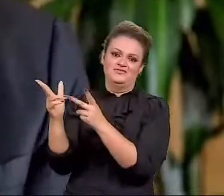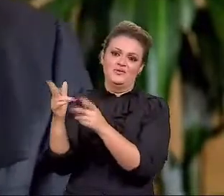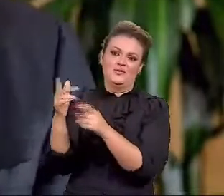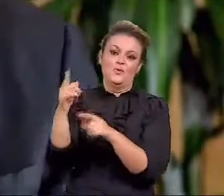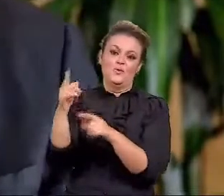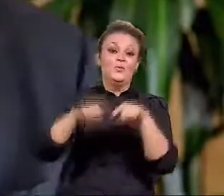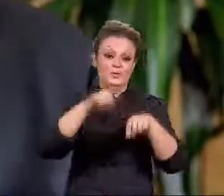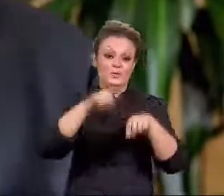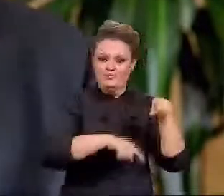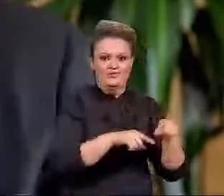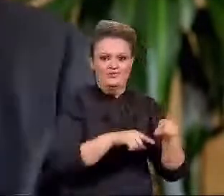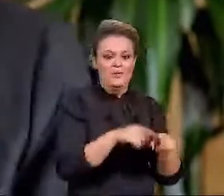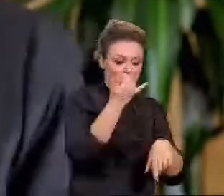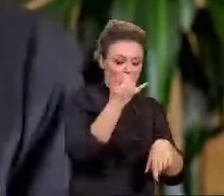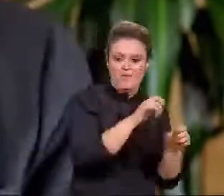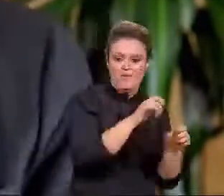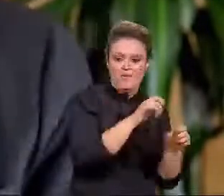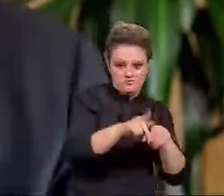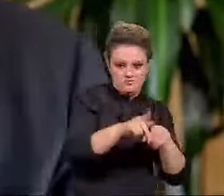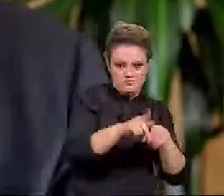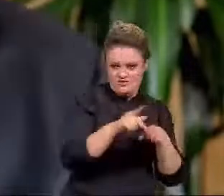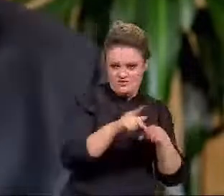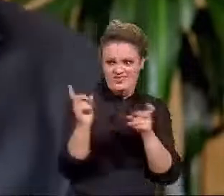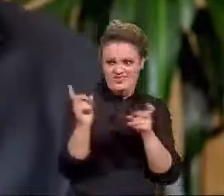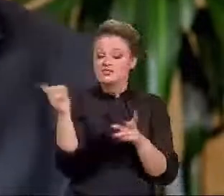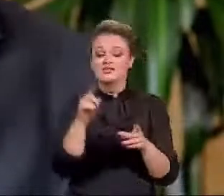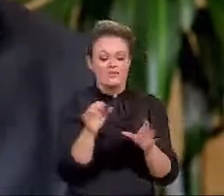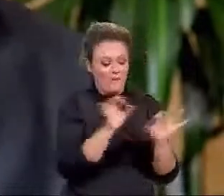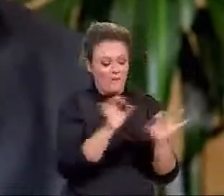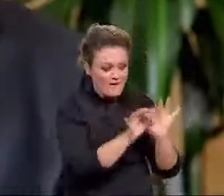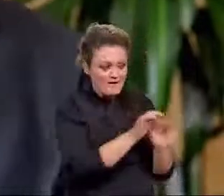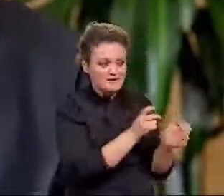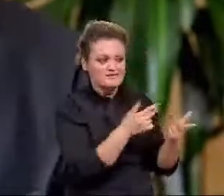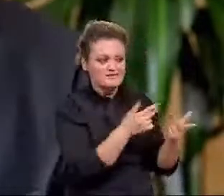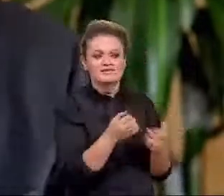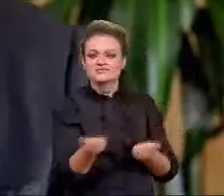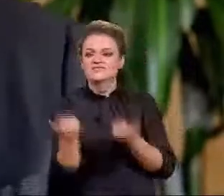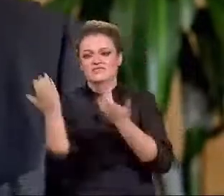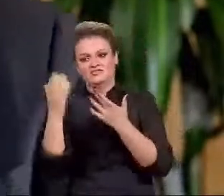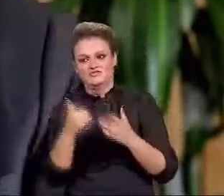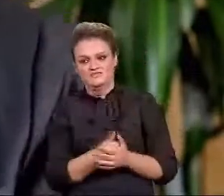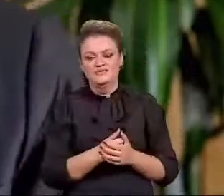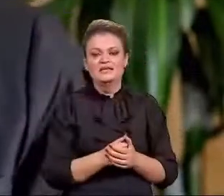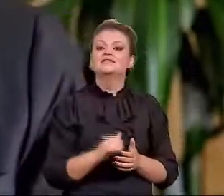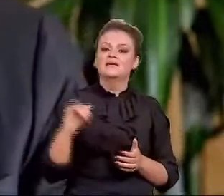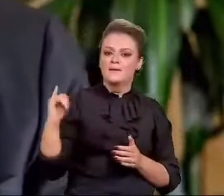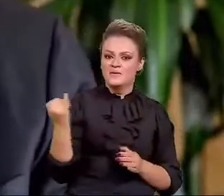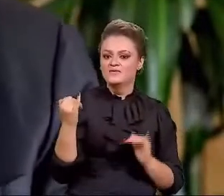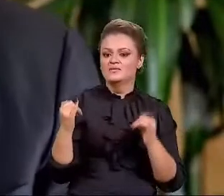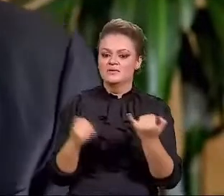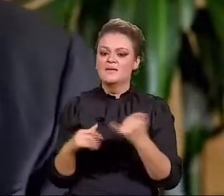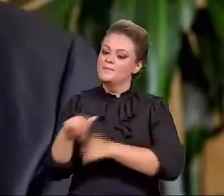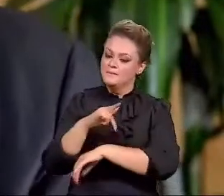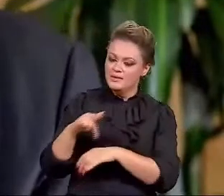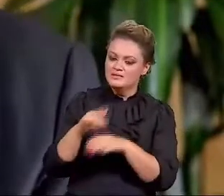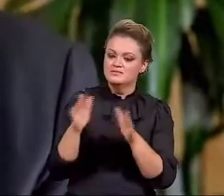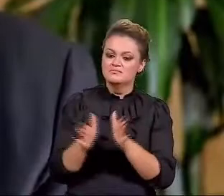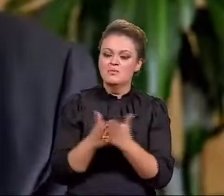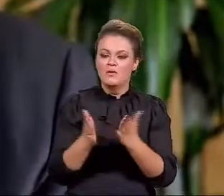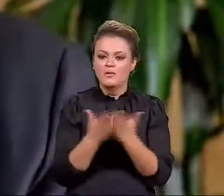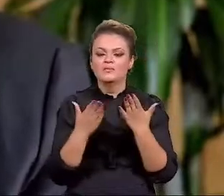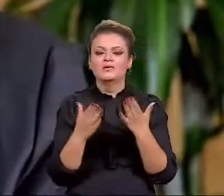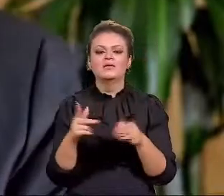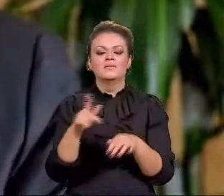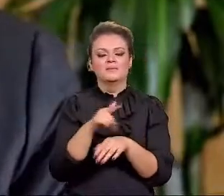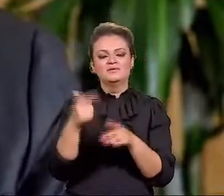eu acho que o mundo precisa aproveitar para que os países pobres ou os países em desenvolvimento que têm minérios possam se